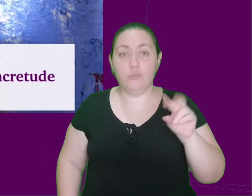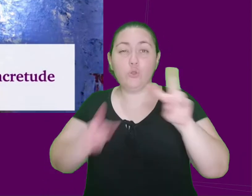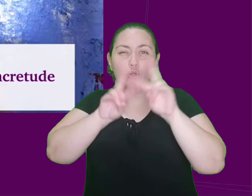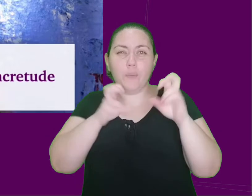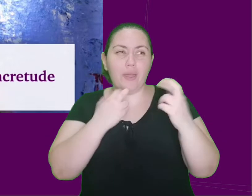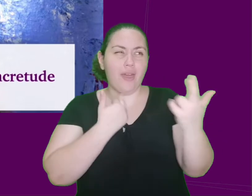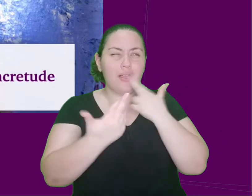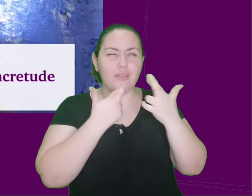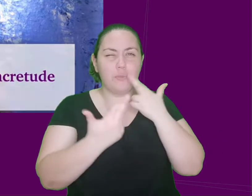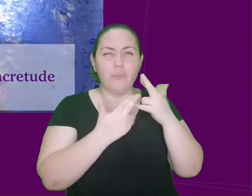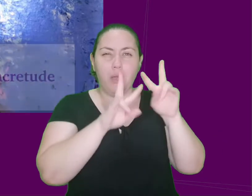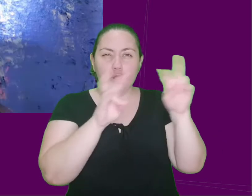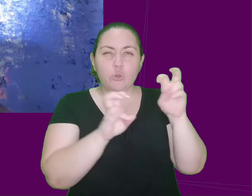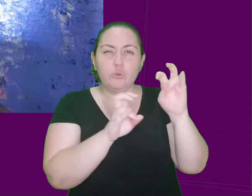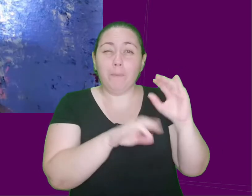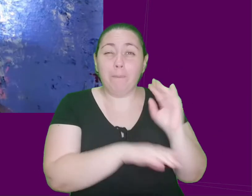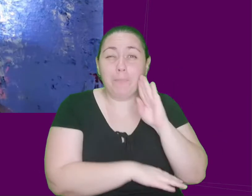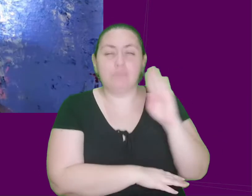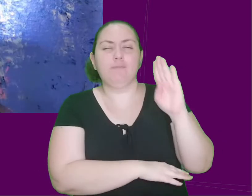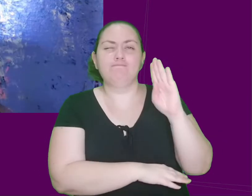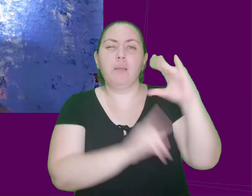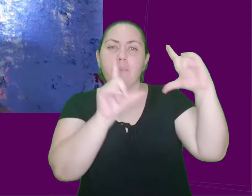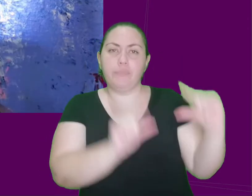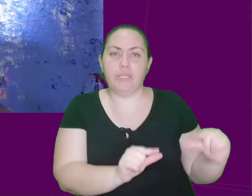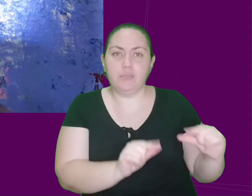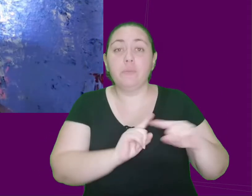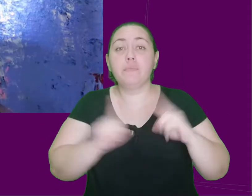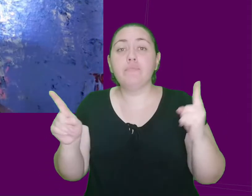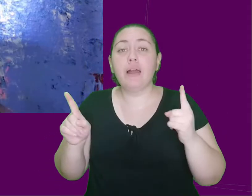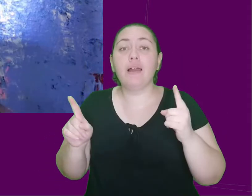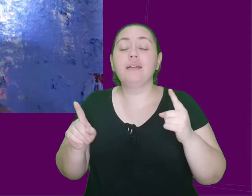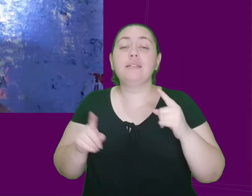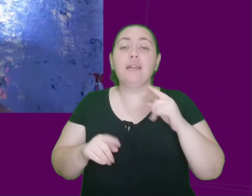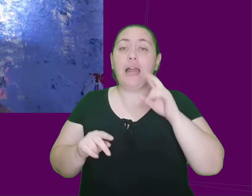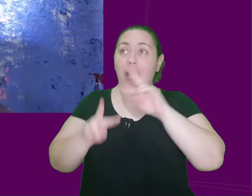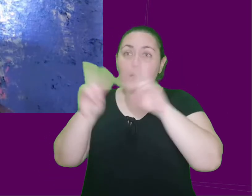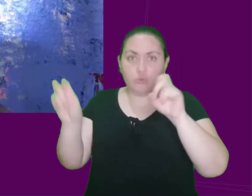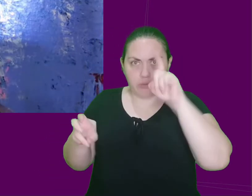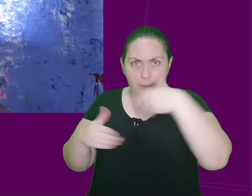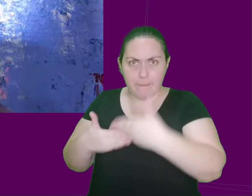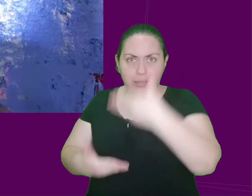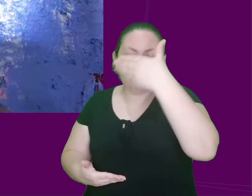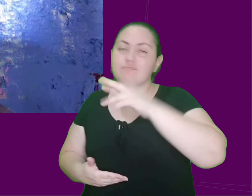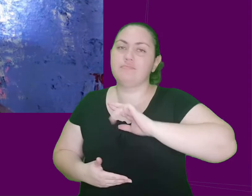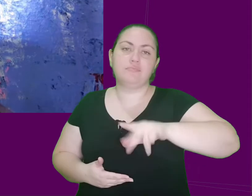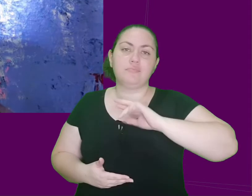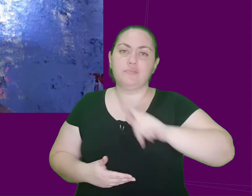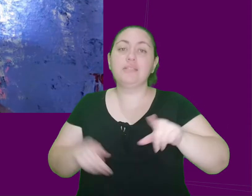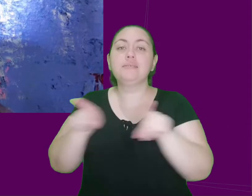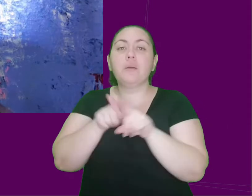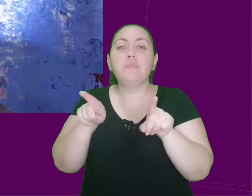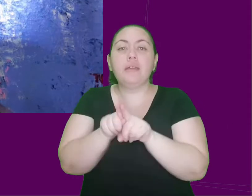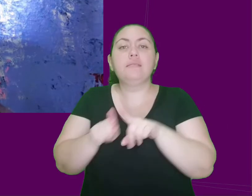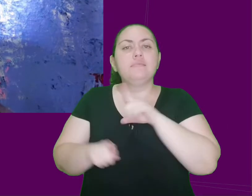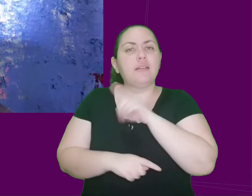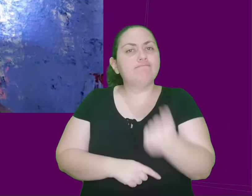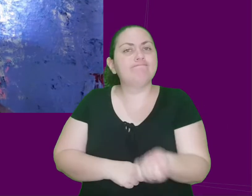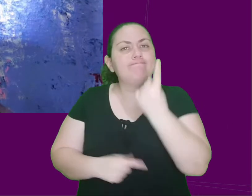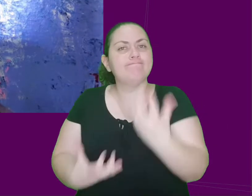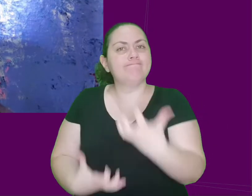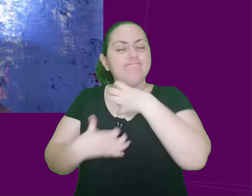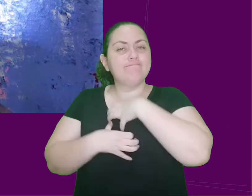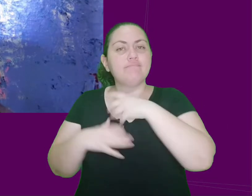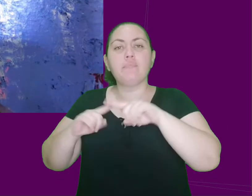espaço, mas ainda não deixaria o cenário, pois a temática não é aparente. Além disso, o estranhamento se instala, mas